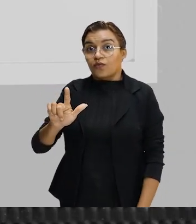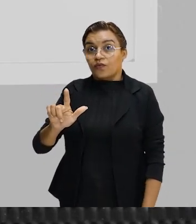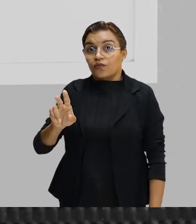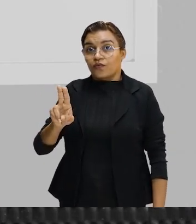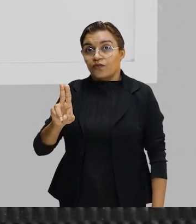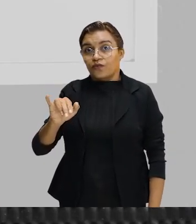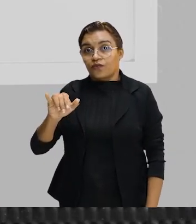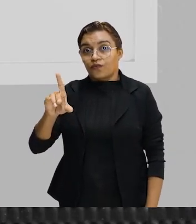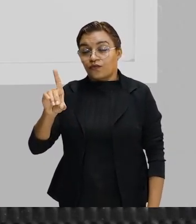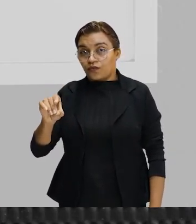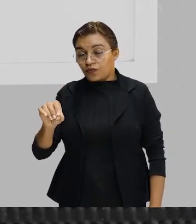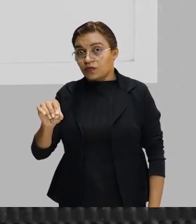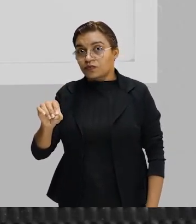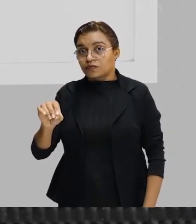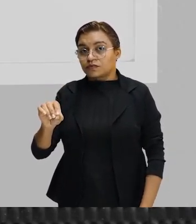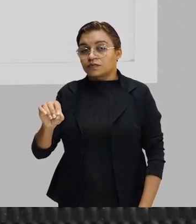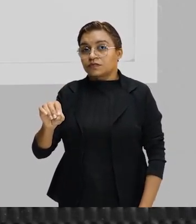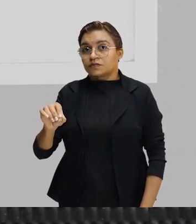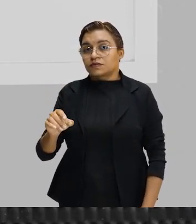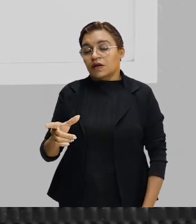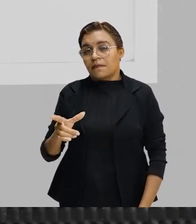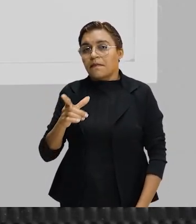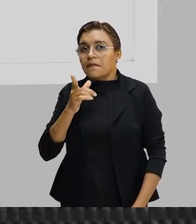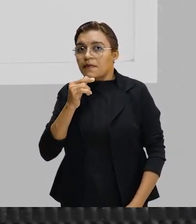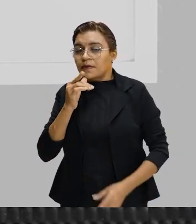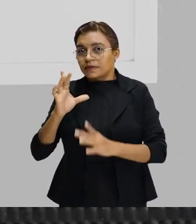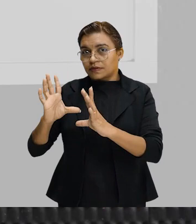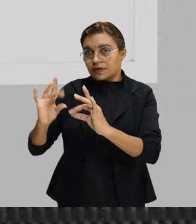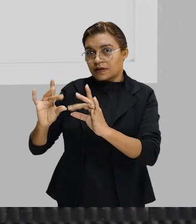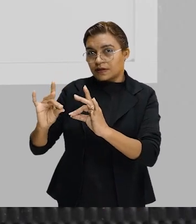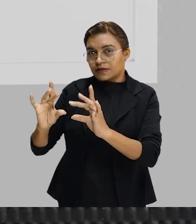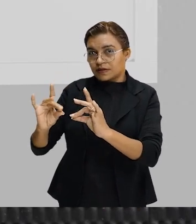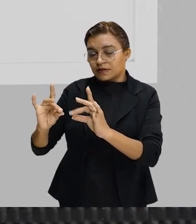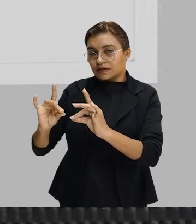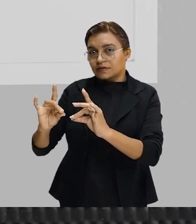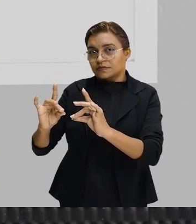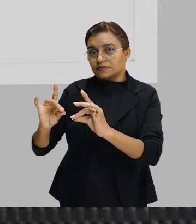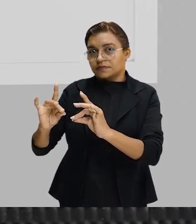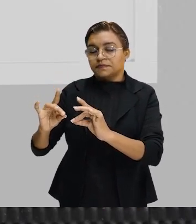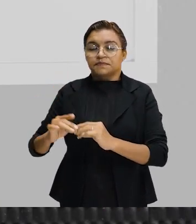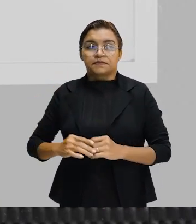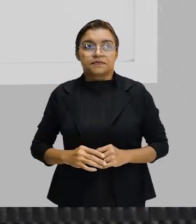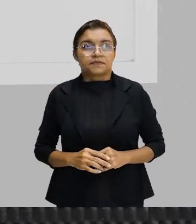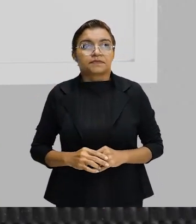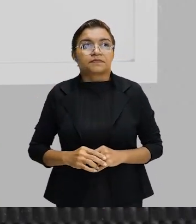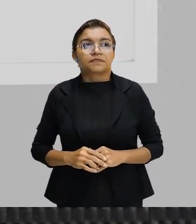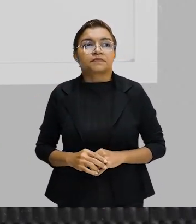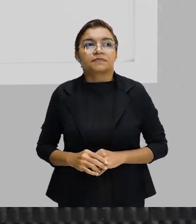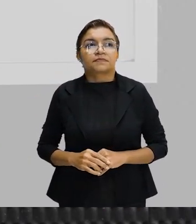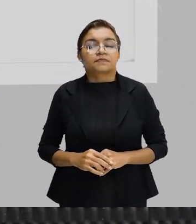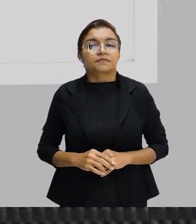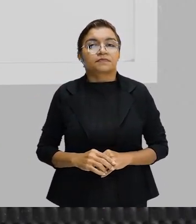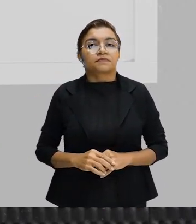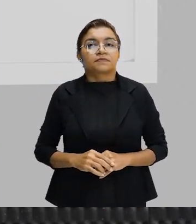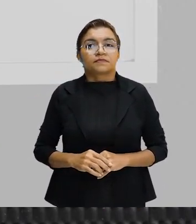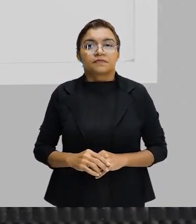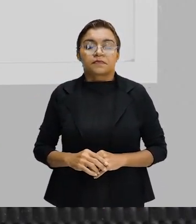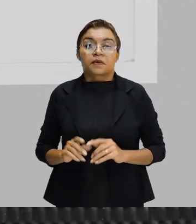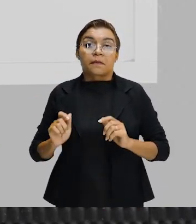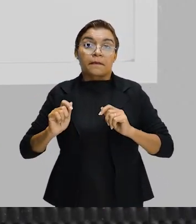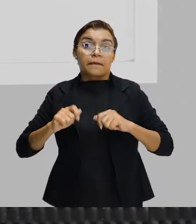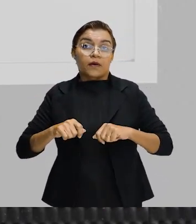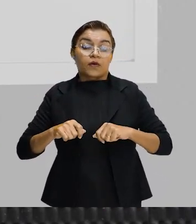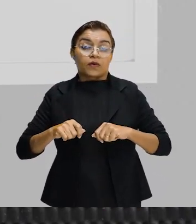ok? Vamos diferenciar aqui os dois. No caso dos fluidos, um fluido ele pode